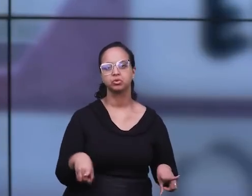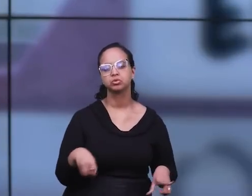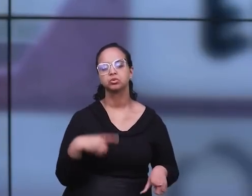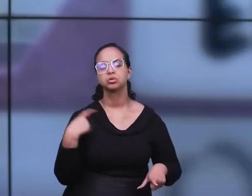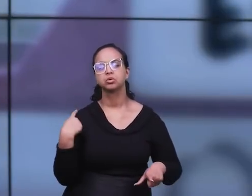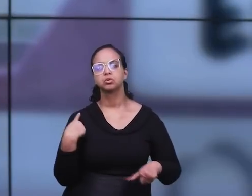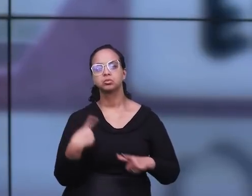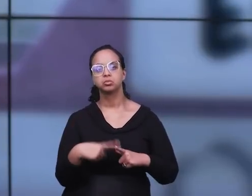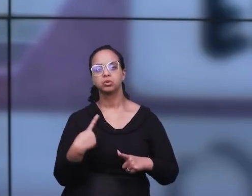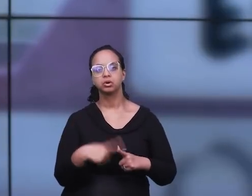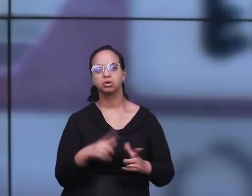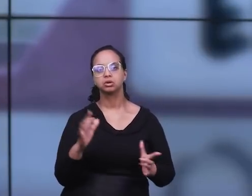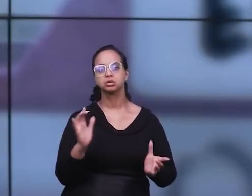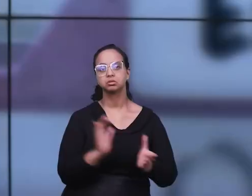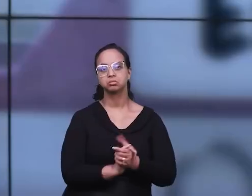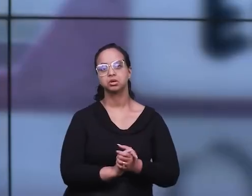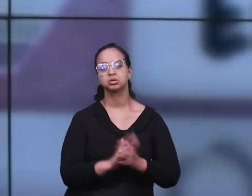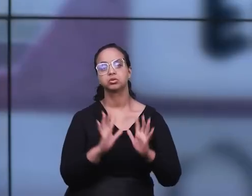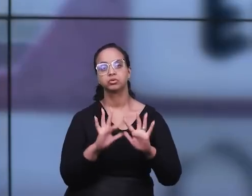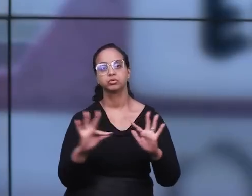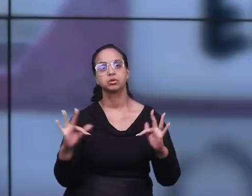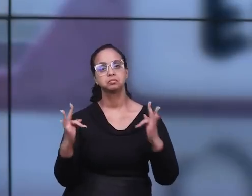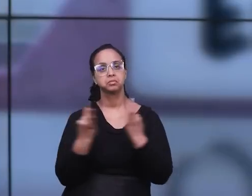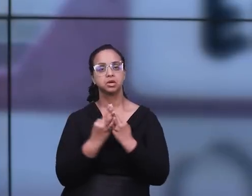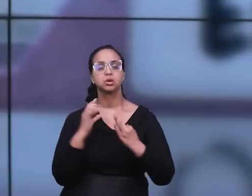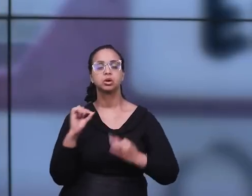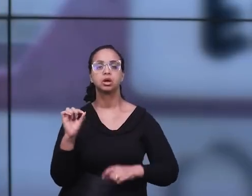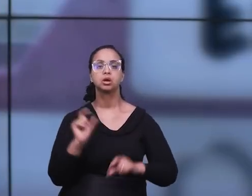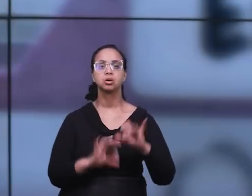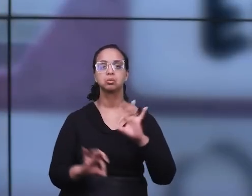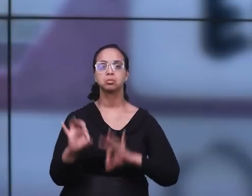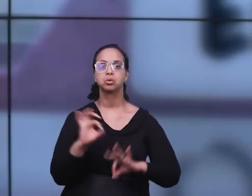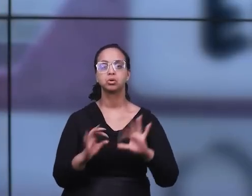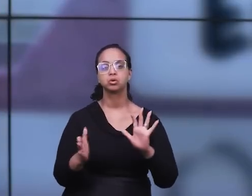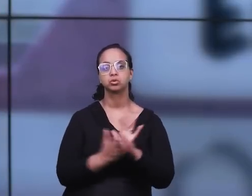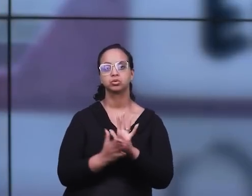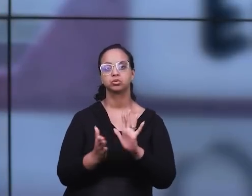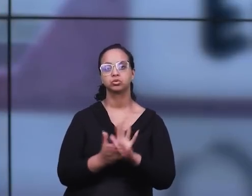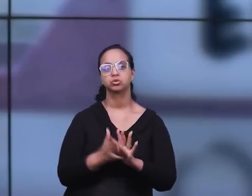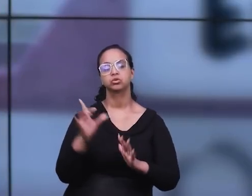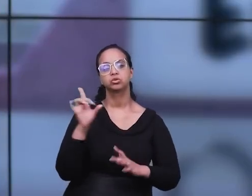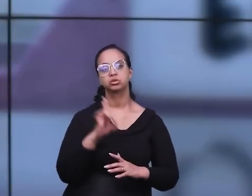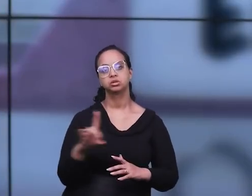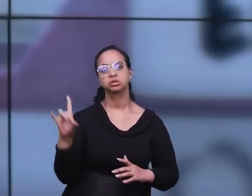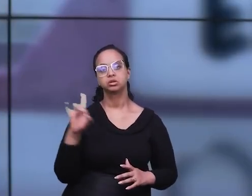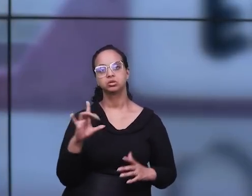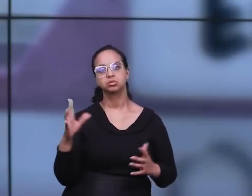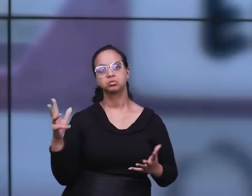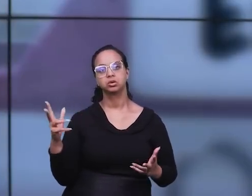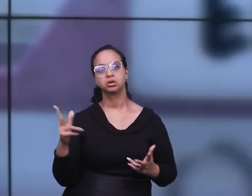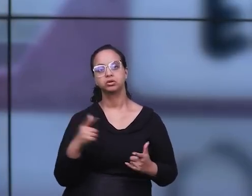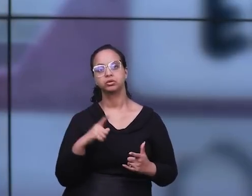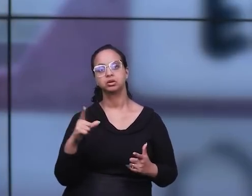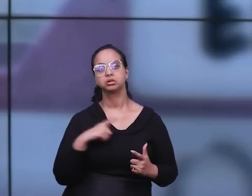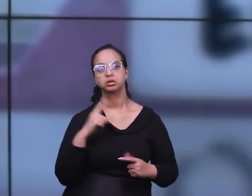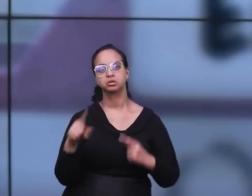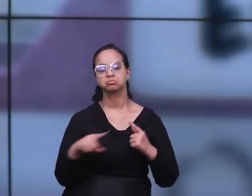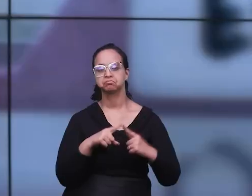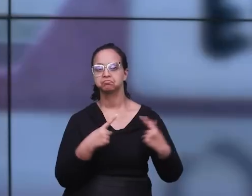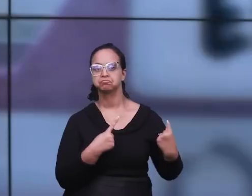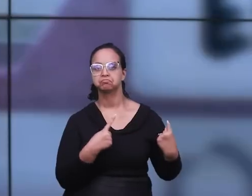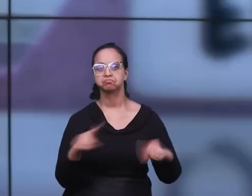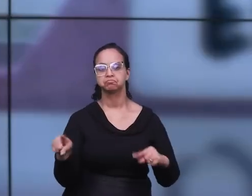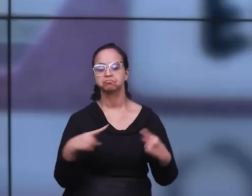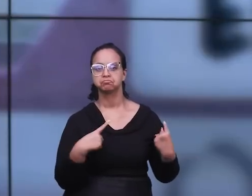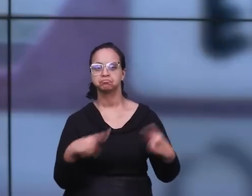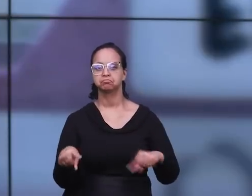Porque o casamento, a família são um projeto de Deus. E tudo que é precioso para o Senhor tem sido o alvo do